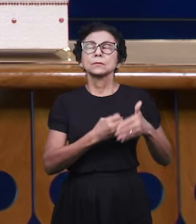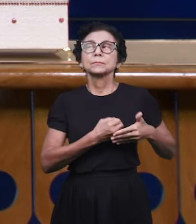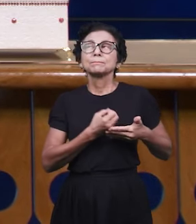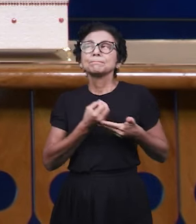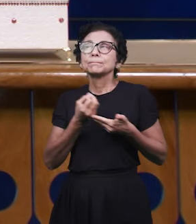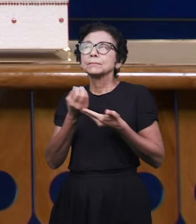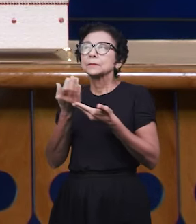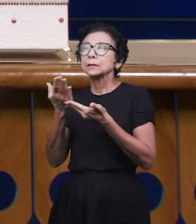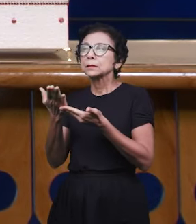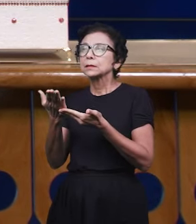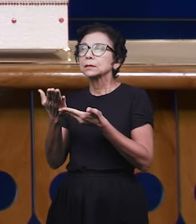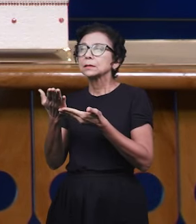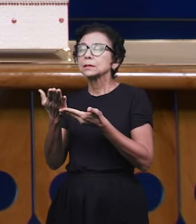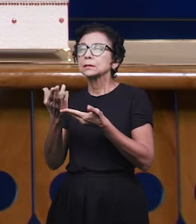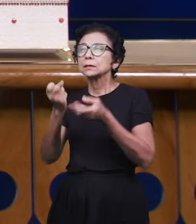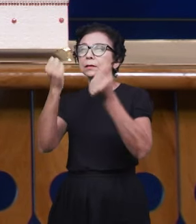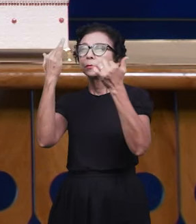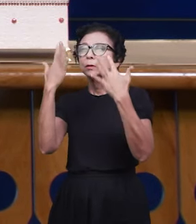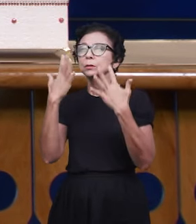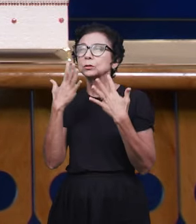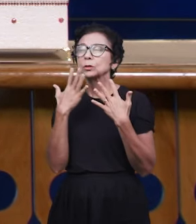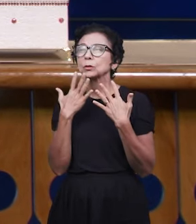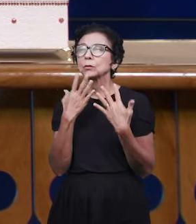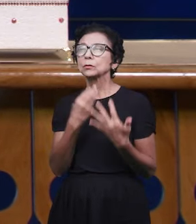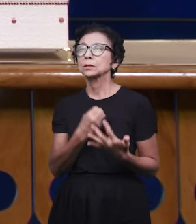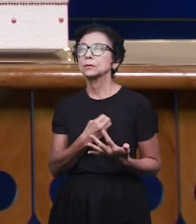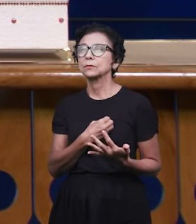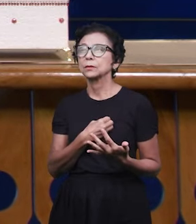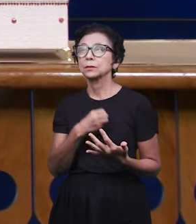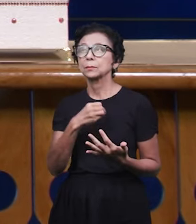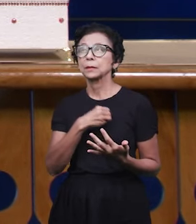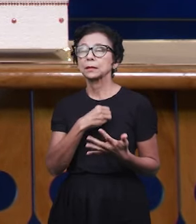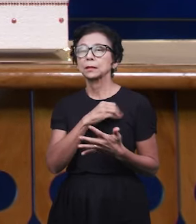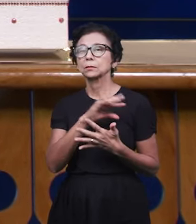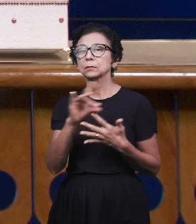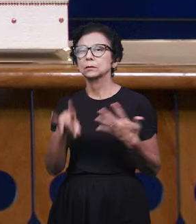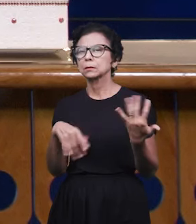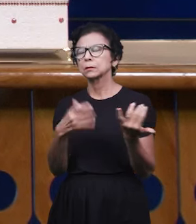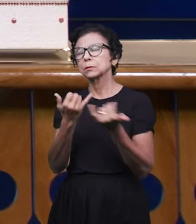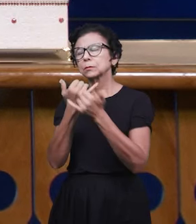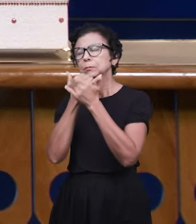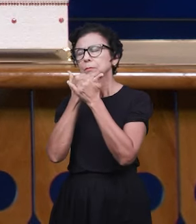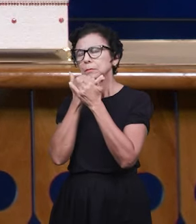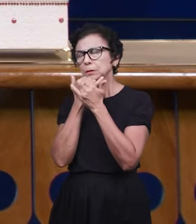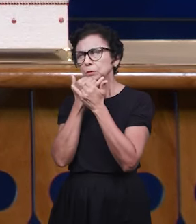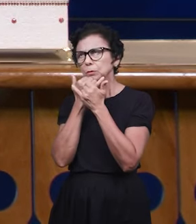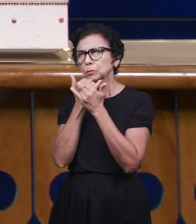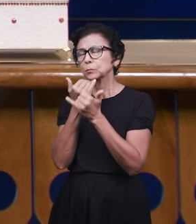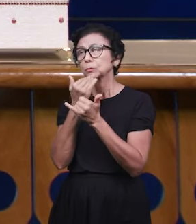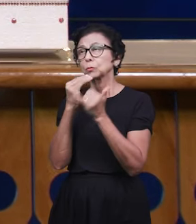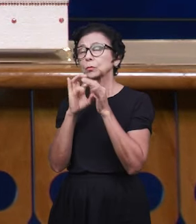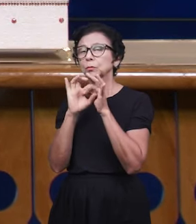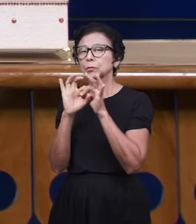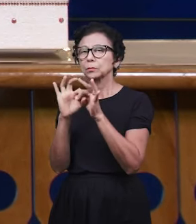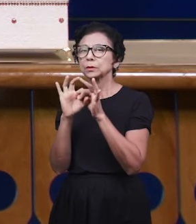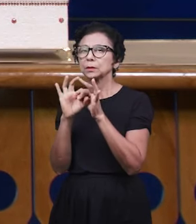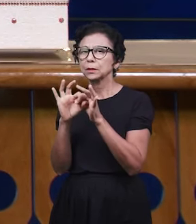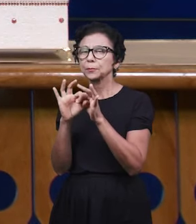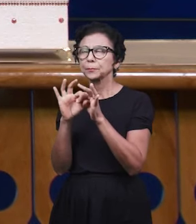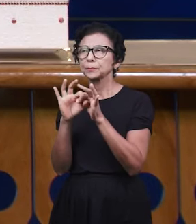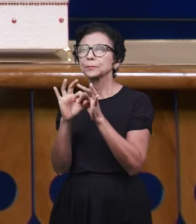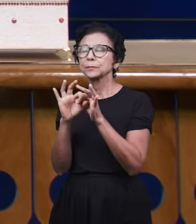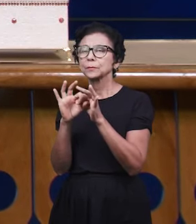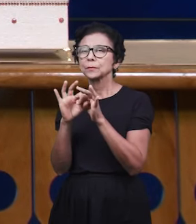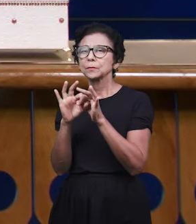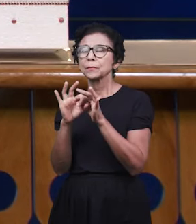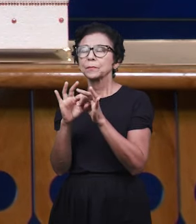diante de Ti, pedimos a Tua bênção, perdão dos nossos pecados, a condição de entrarmos em comunhão contigo e alcançarmos, ó Pai, o Teu ensino.